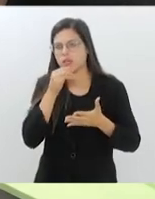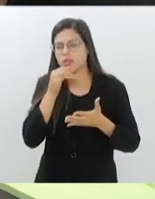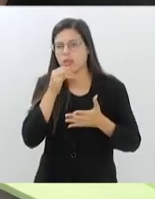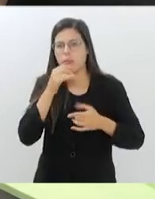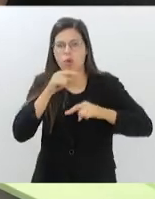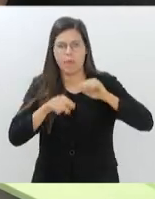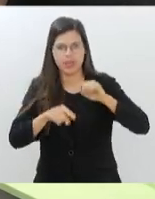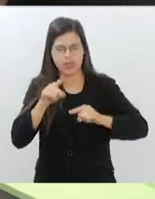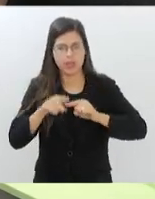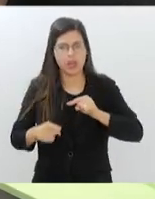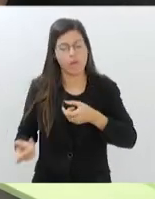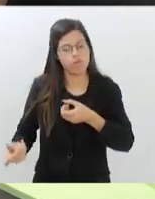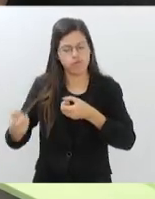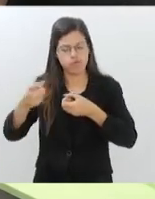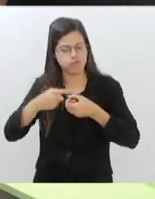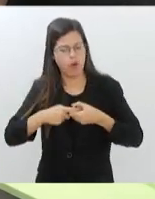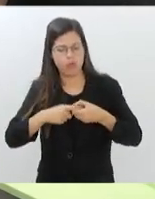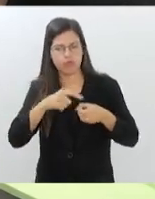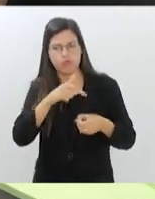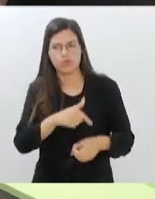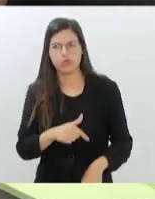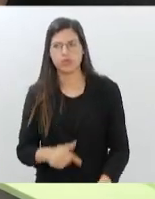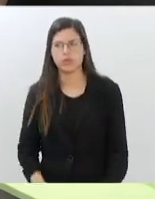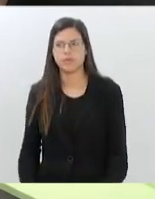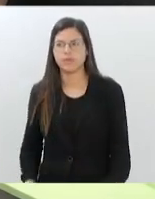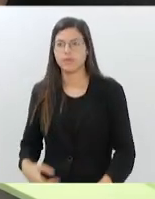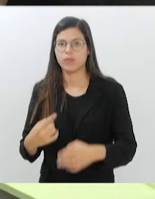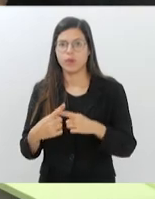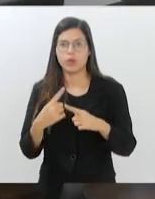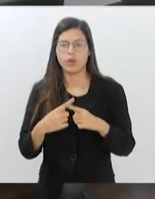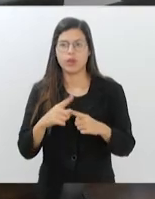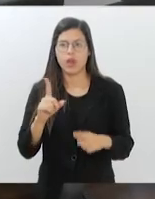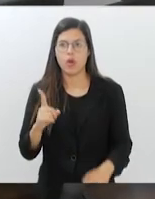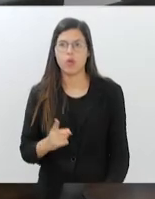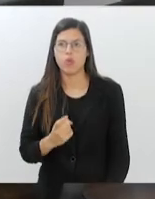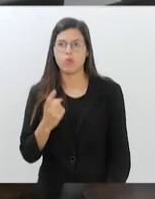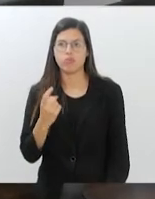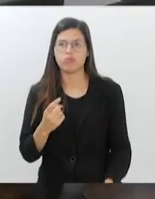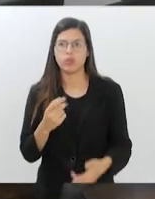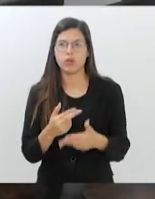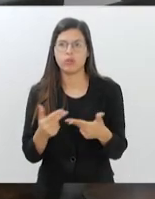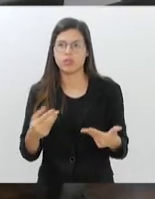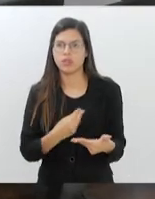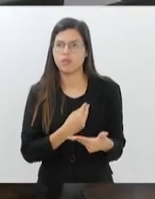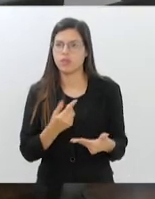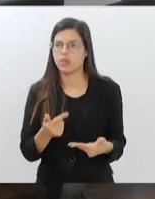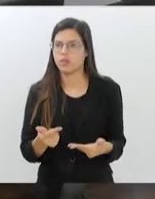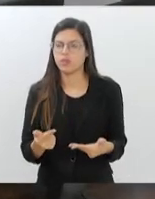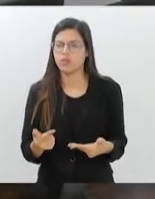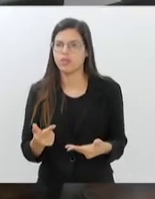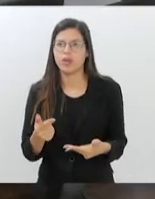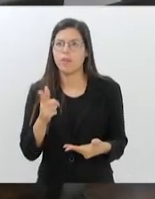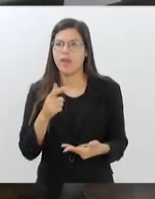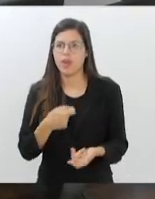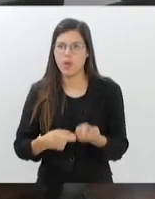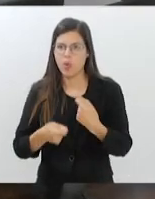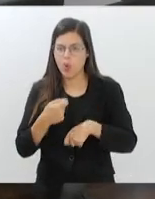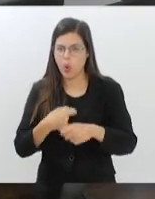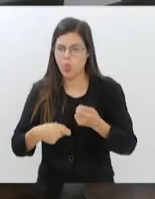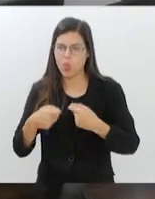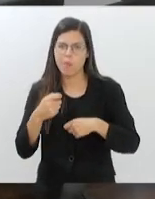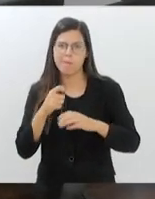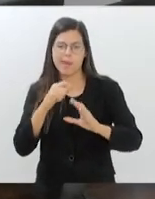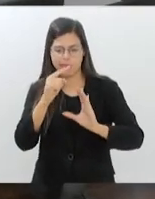assim sucessivamente e a única coisa na vida que nós não temos economia circular né faz todos os desejos